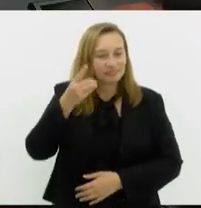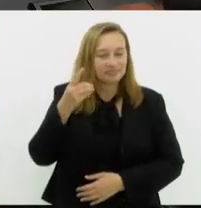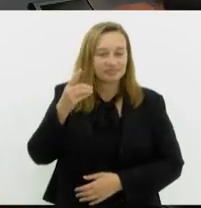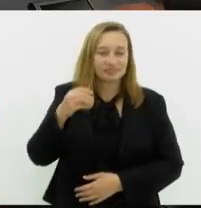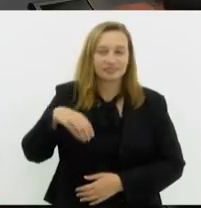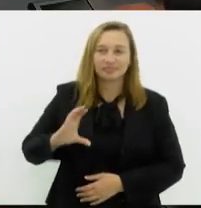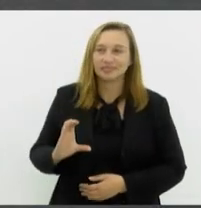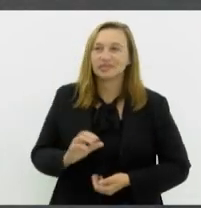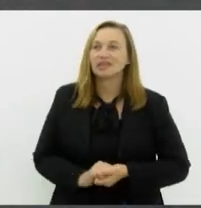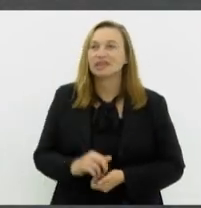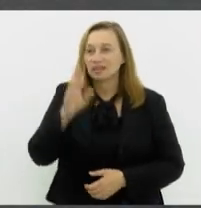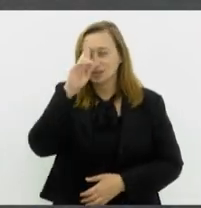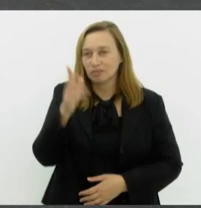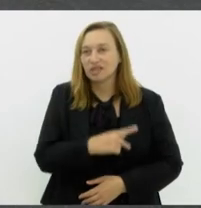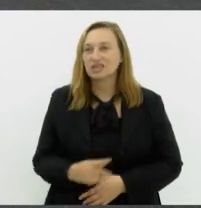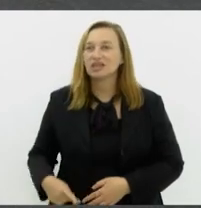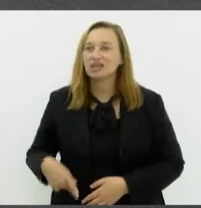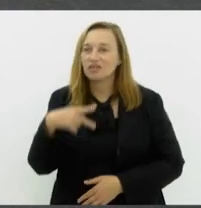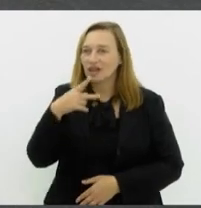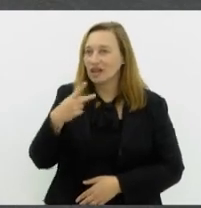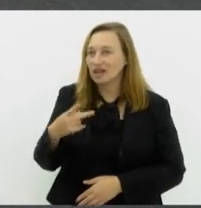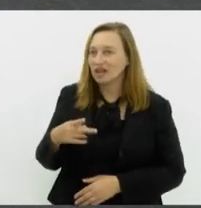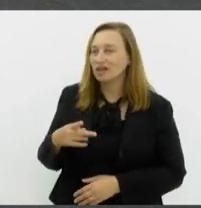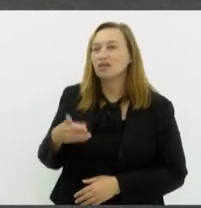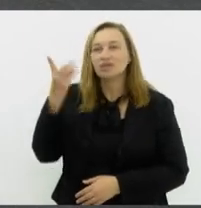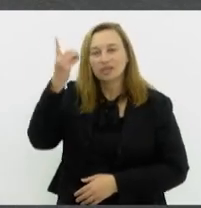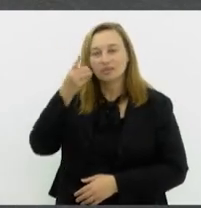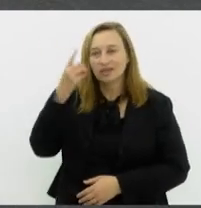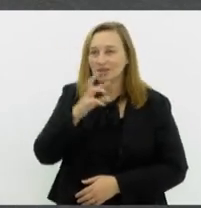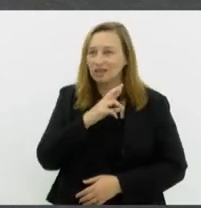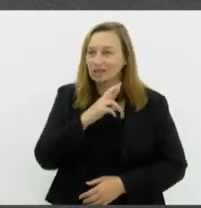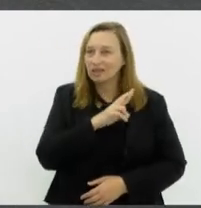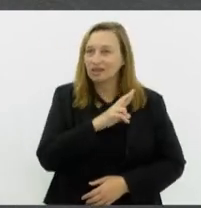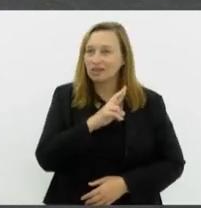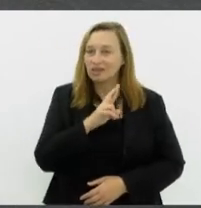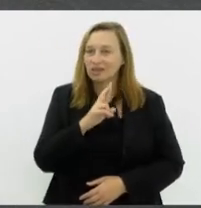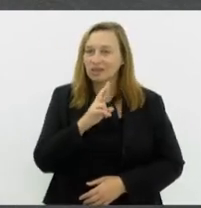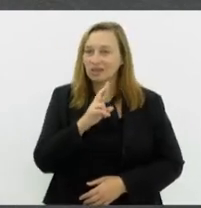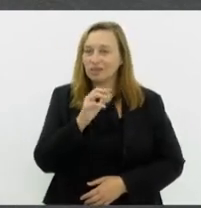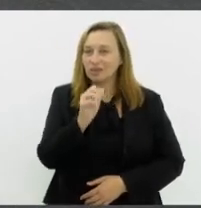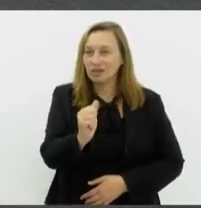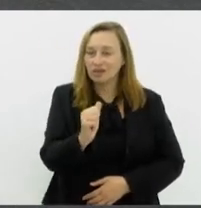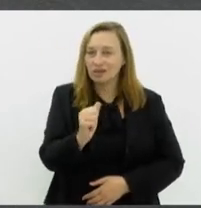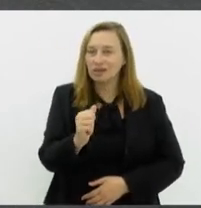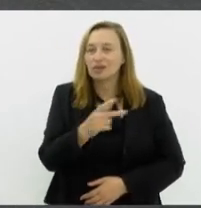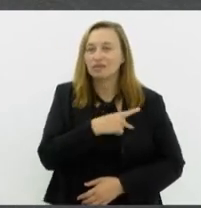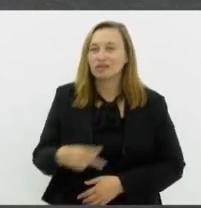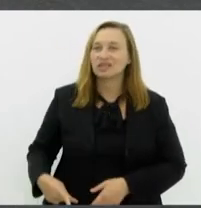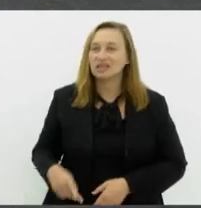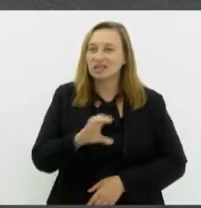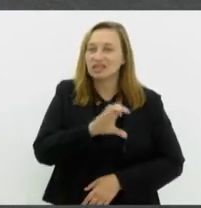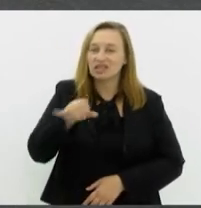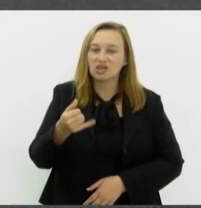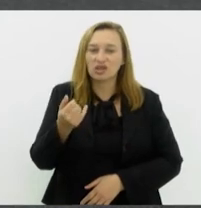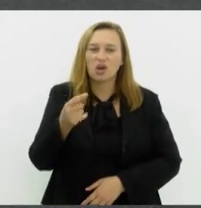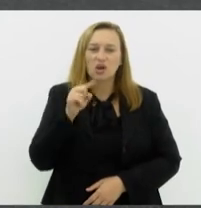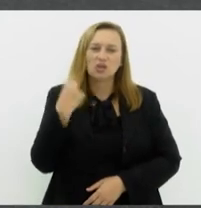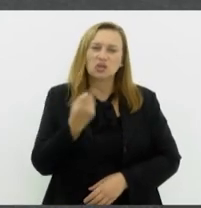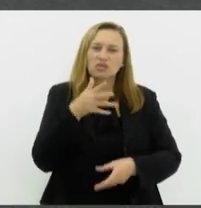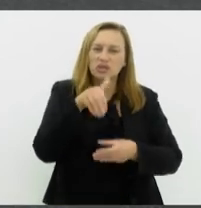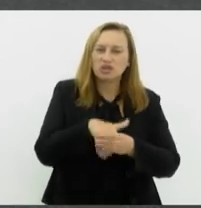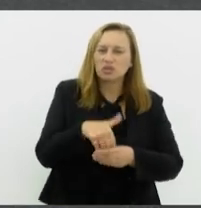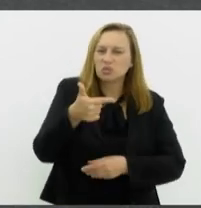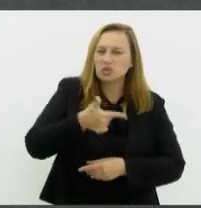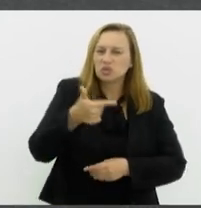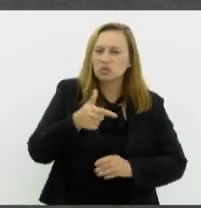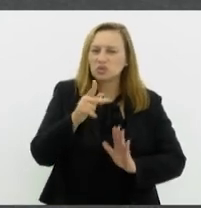Carlos Mick. Presidente, eu falei agora com o deputado Rodrigo Amorim, presidente da CCJ. Nós votamos, creio que foi o segundo projeto,